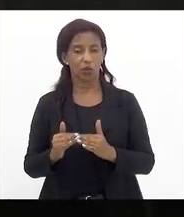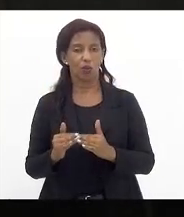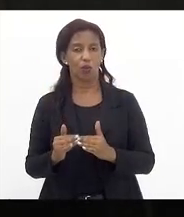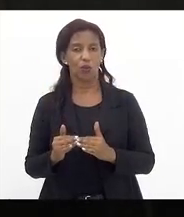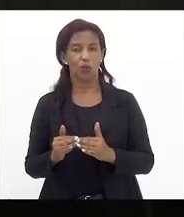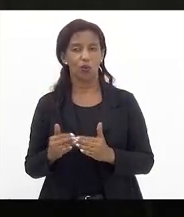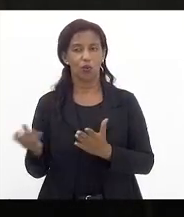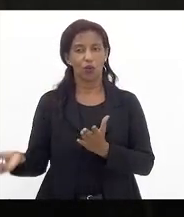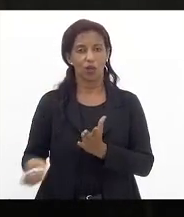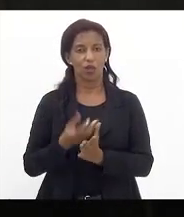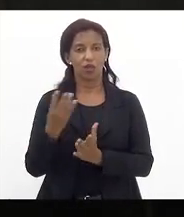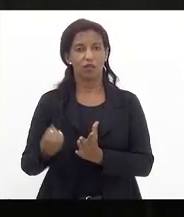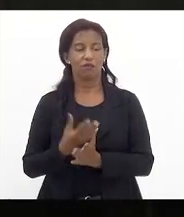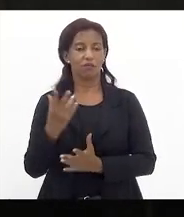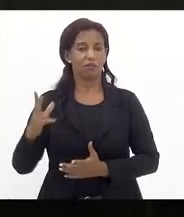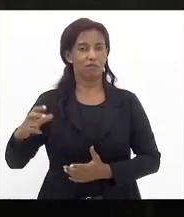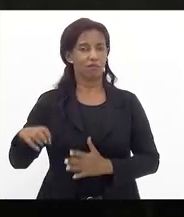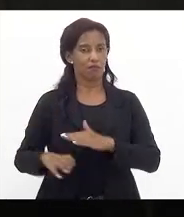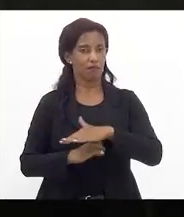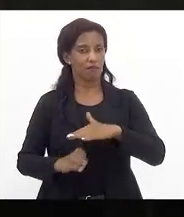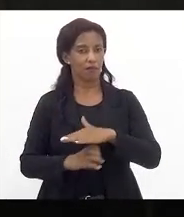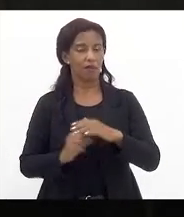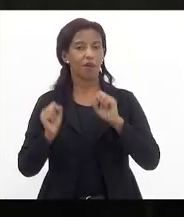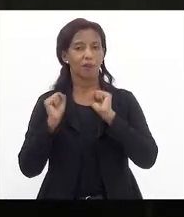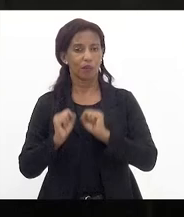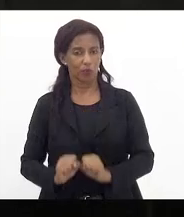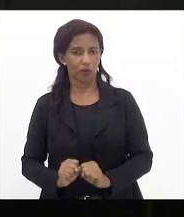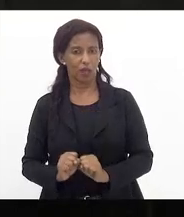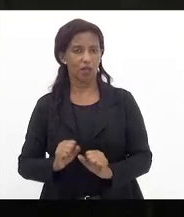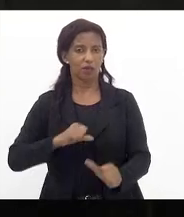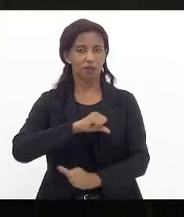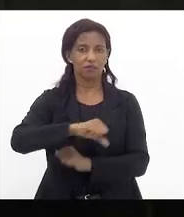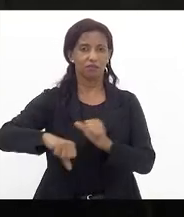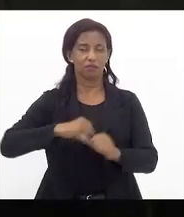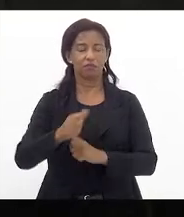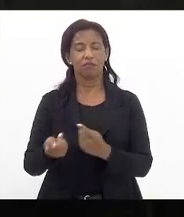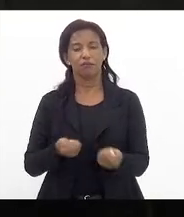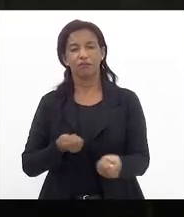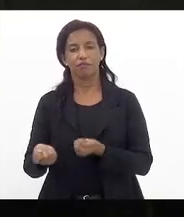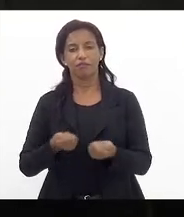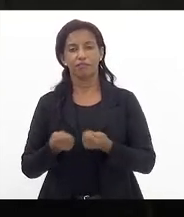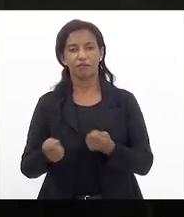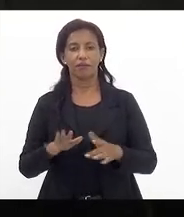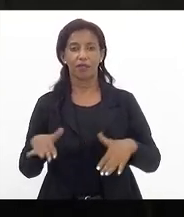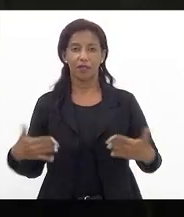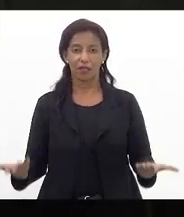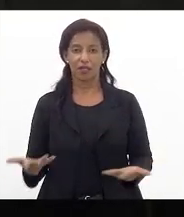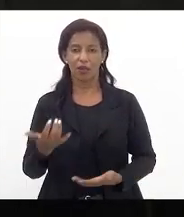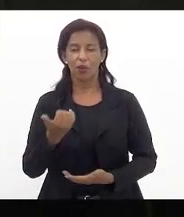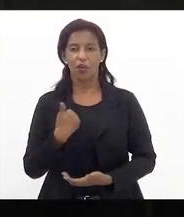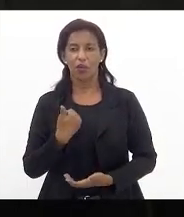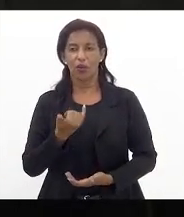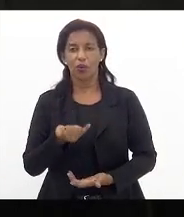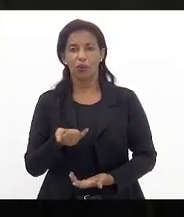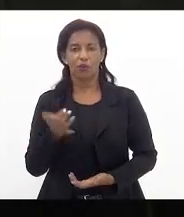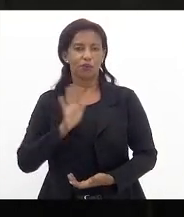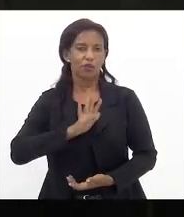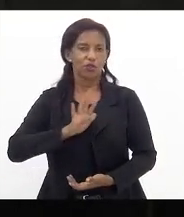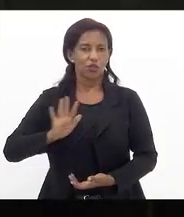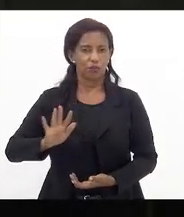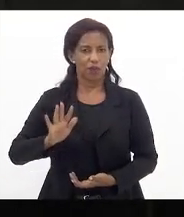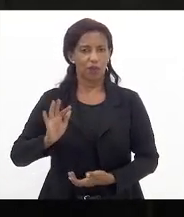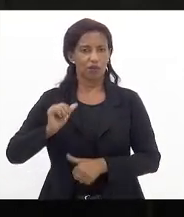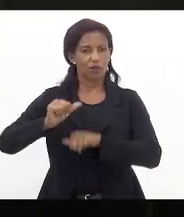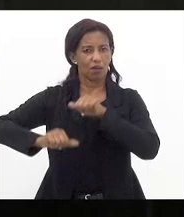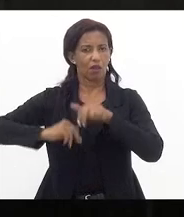mercado, da iniciativa privada, para que pudessem aquecer a economia. Então, me despeço aqui, renovando